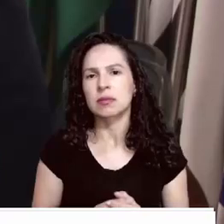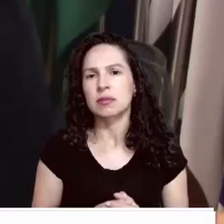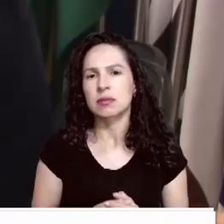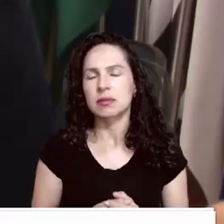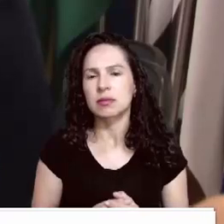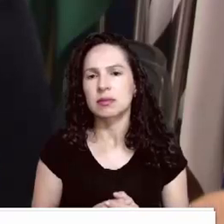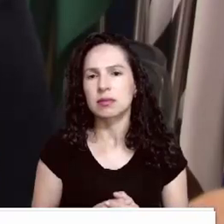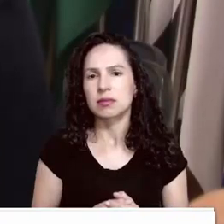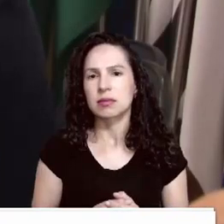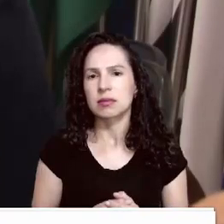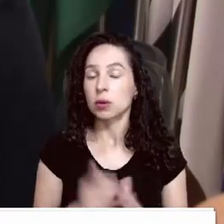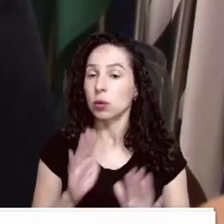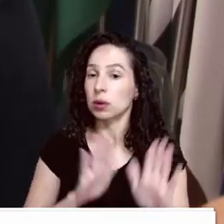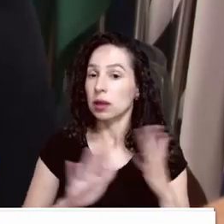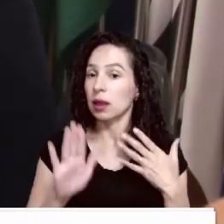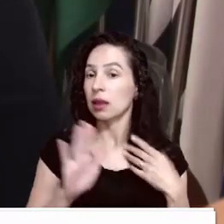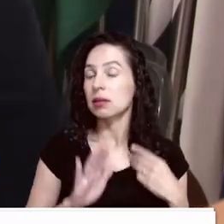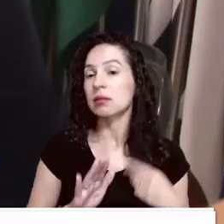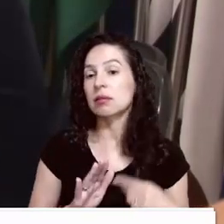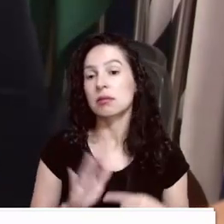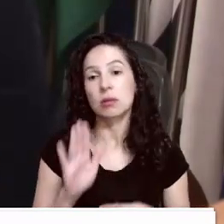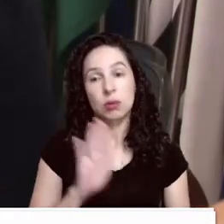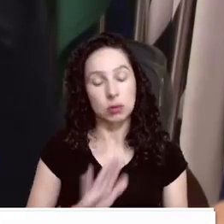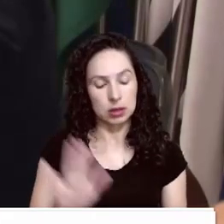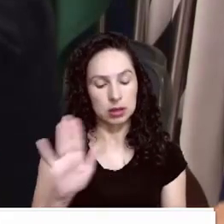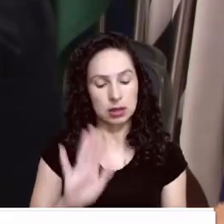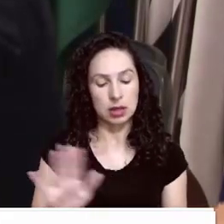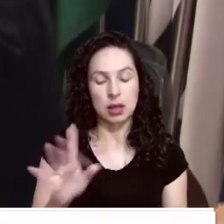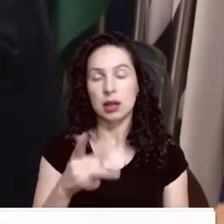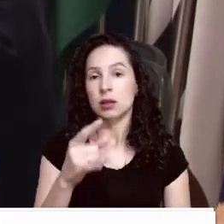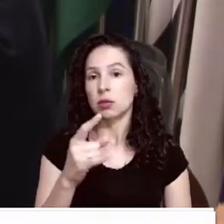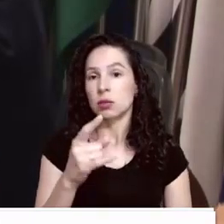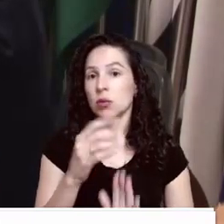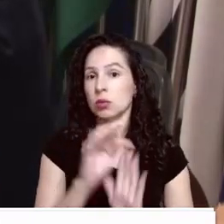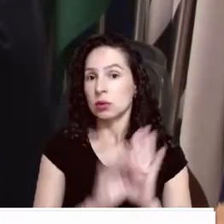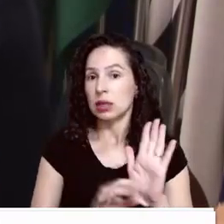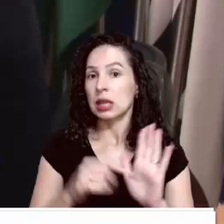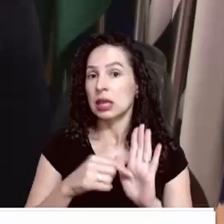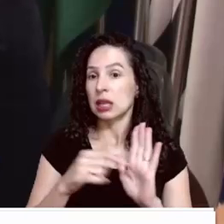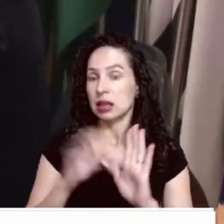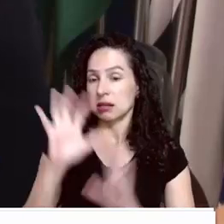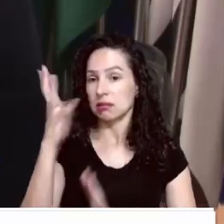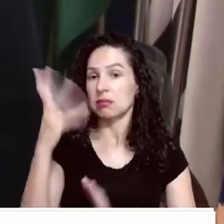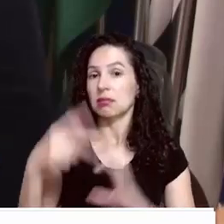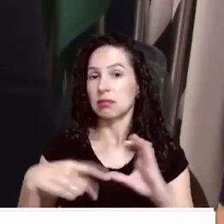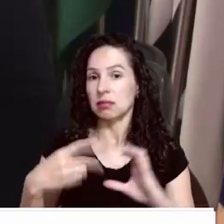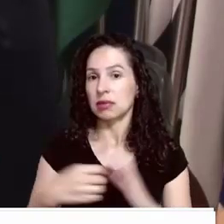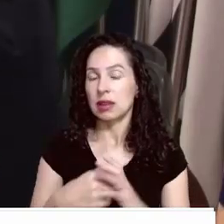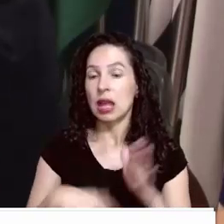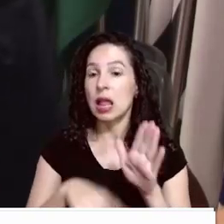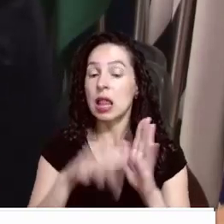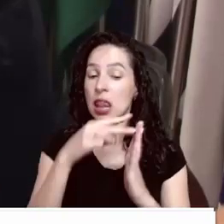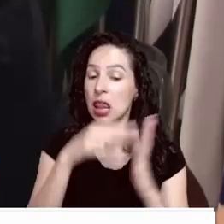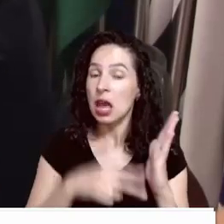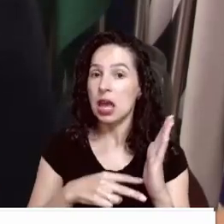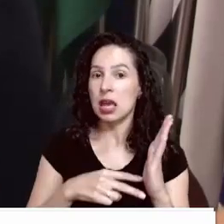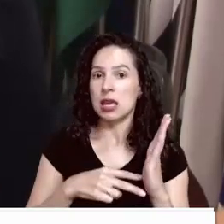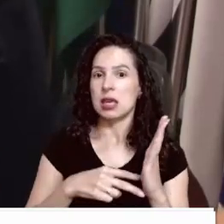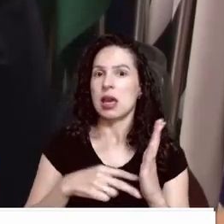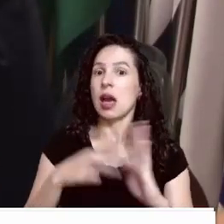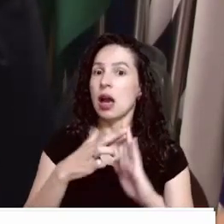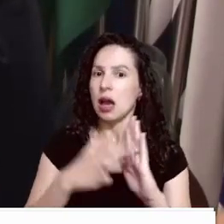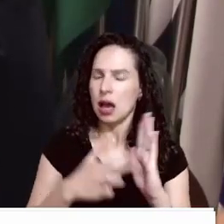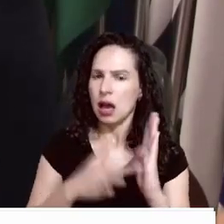Cuidado. Cuidado com os pareceres que acontecem nessa casa. Leia. Pega a orientação daqueles